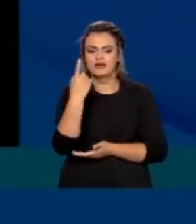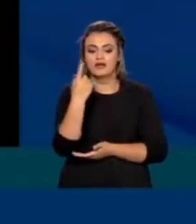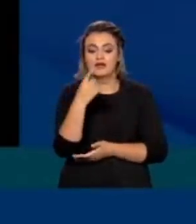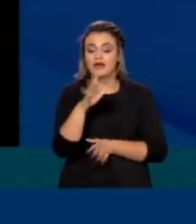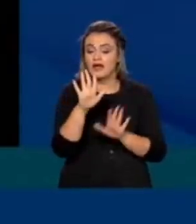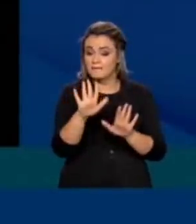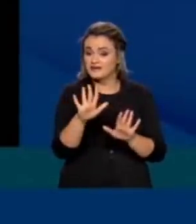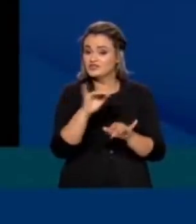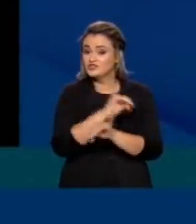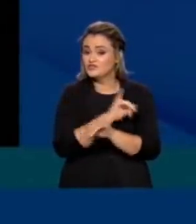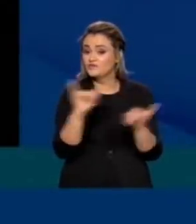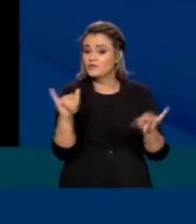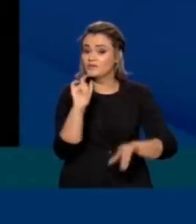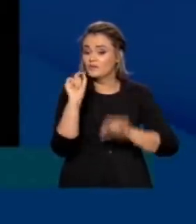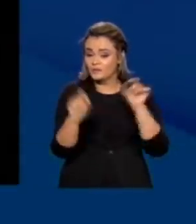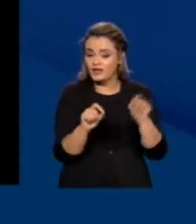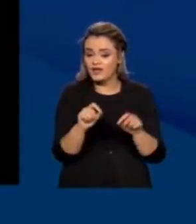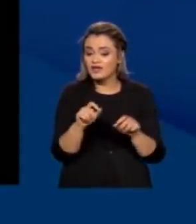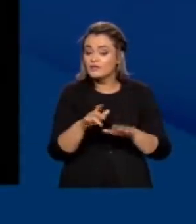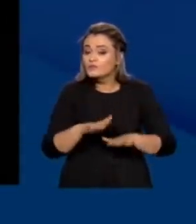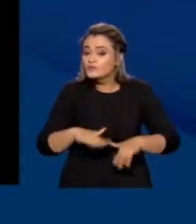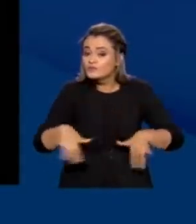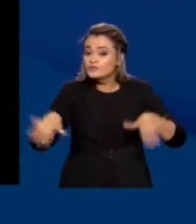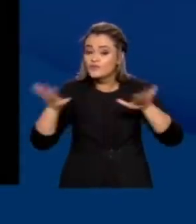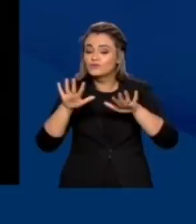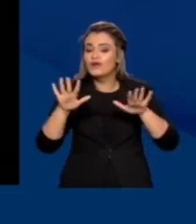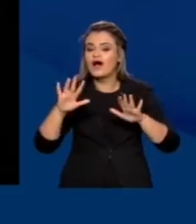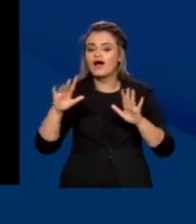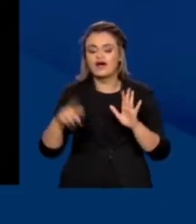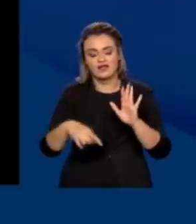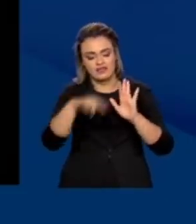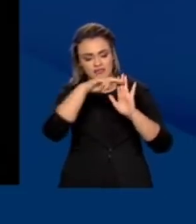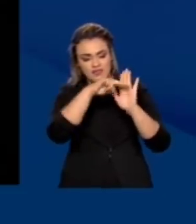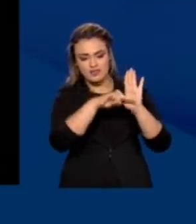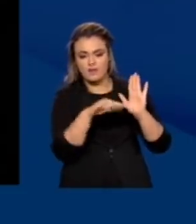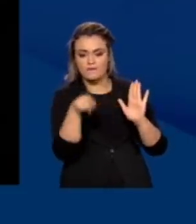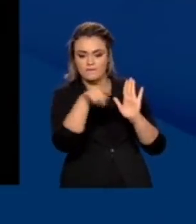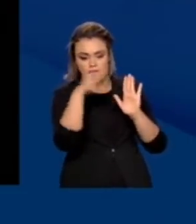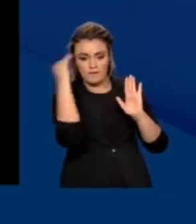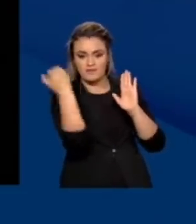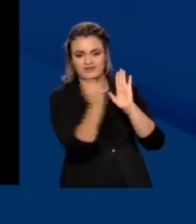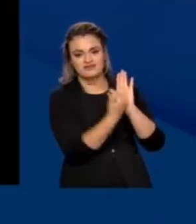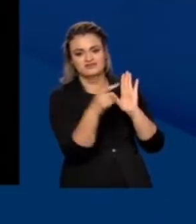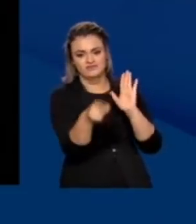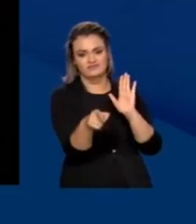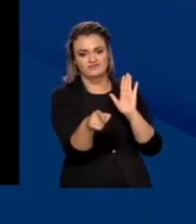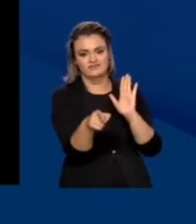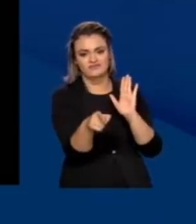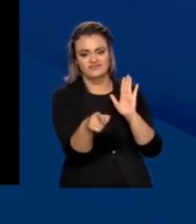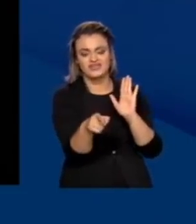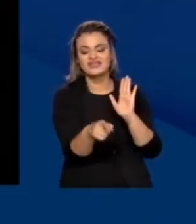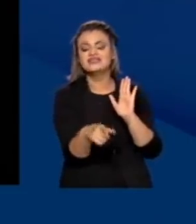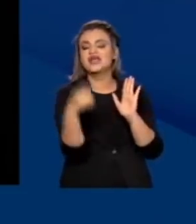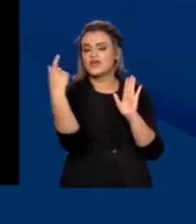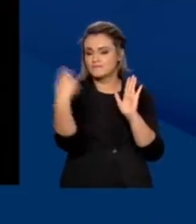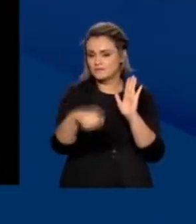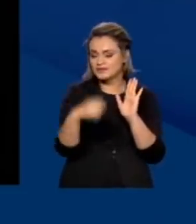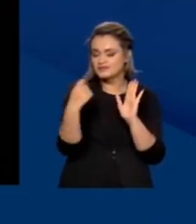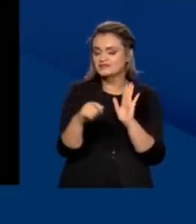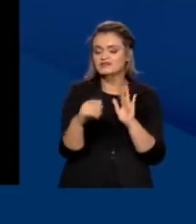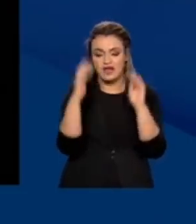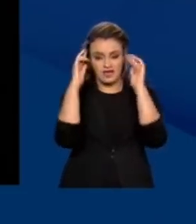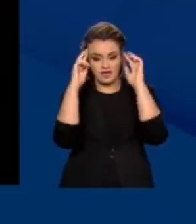cabe informar que tudo ocorreu conforme as normas estabelecidas pela Anvisa e a necessidade de